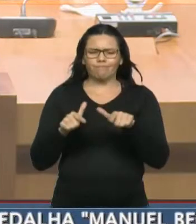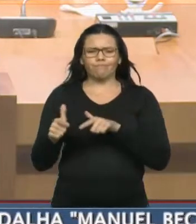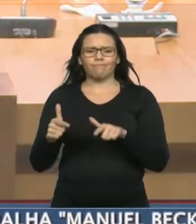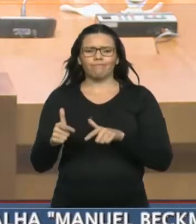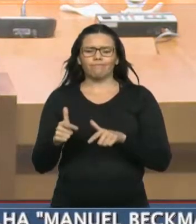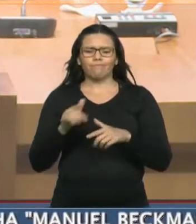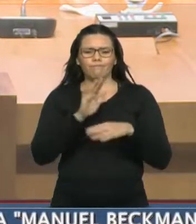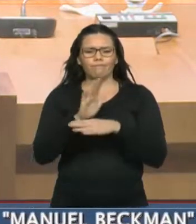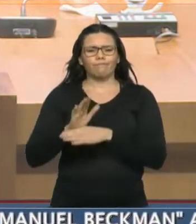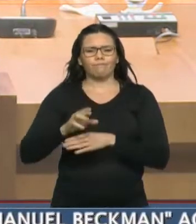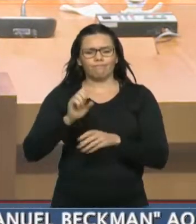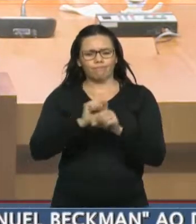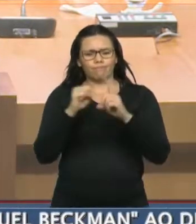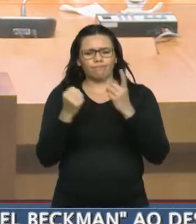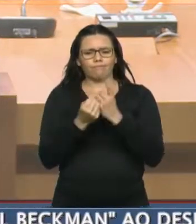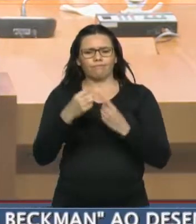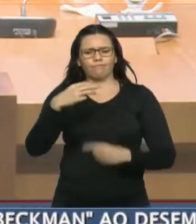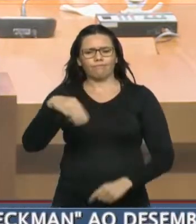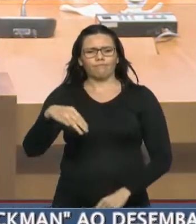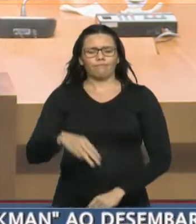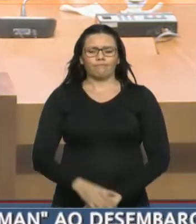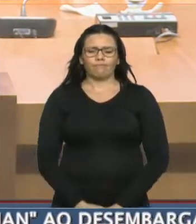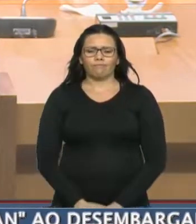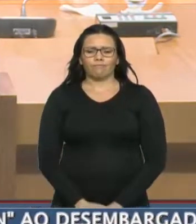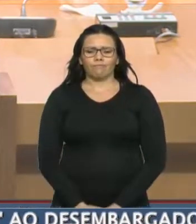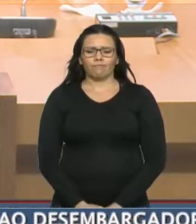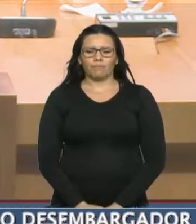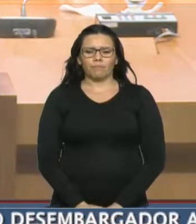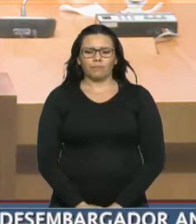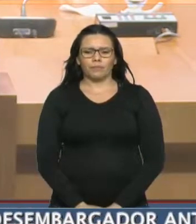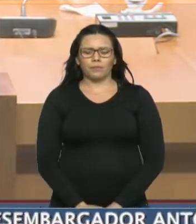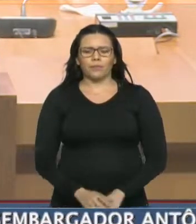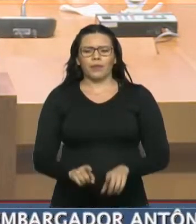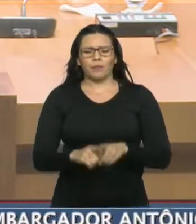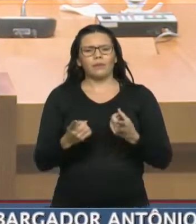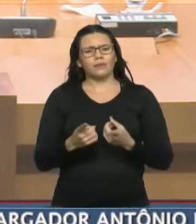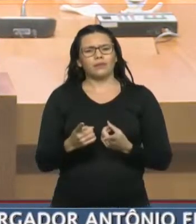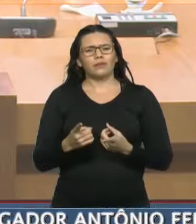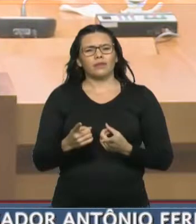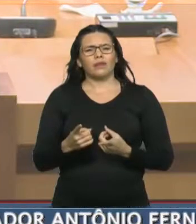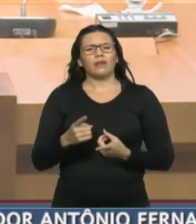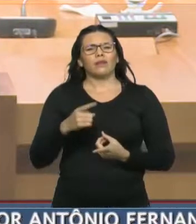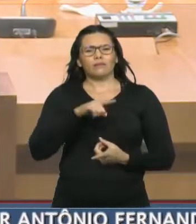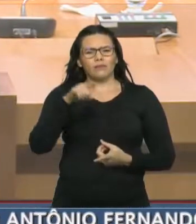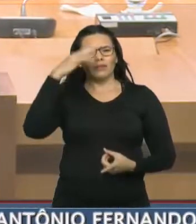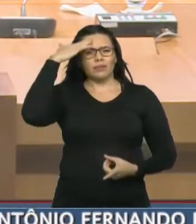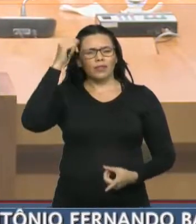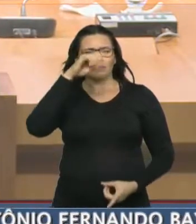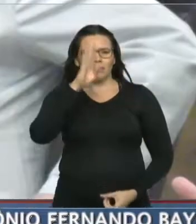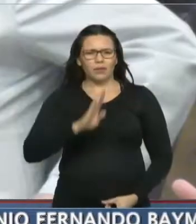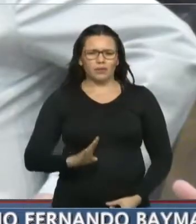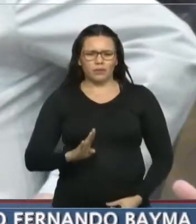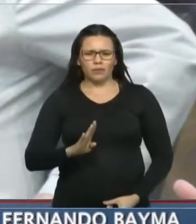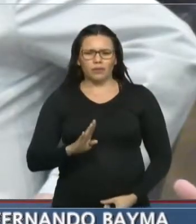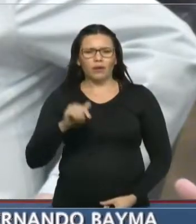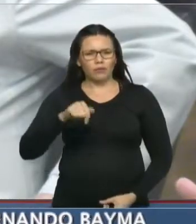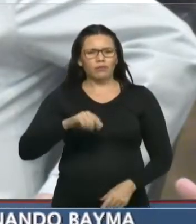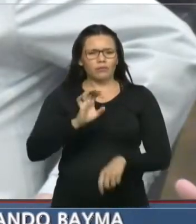repetitivo, mas nesta quadra, porque o Brasil passa, é importante enfatizar, isso que o Maranhão dá um exemplo para o